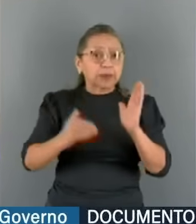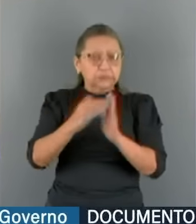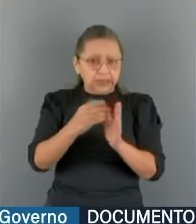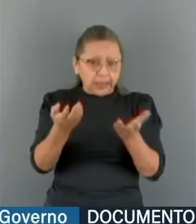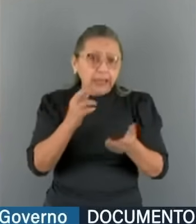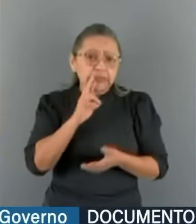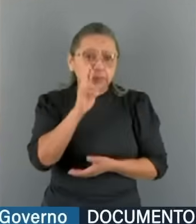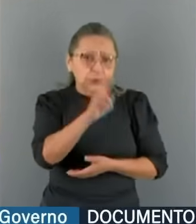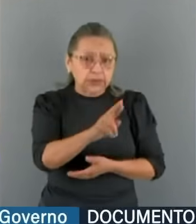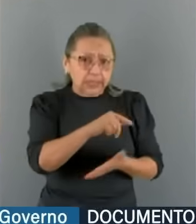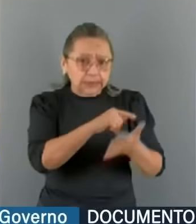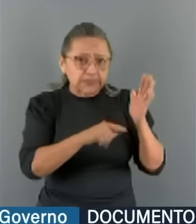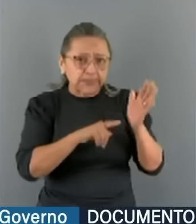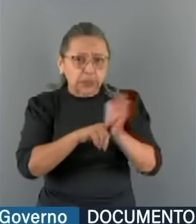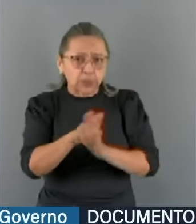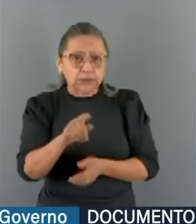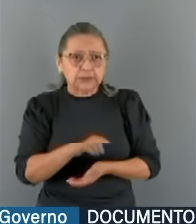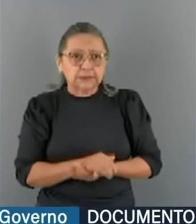Nicolas fez?